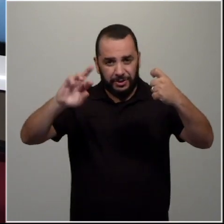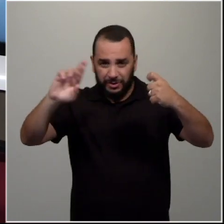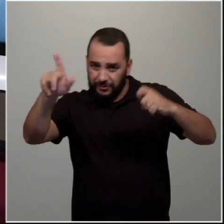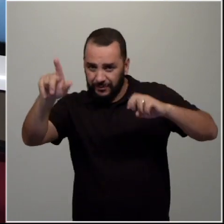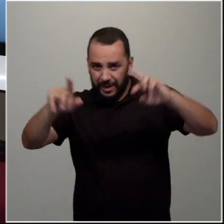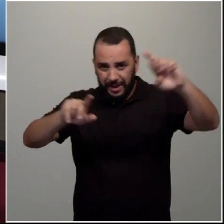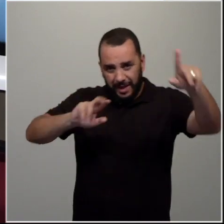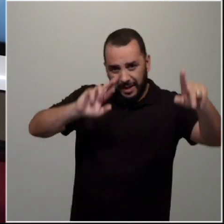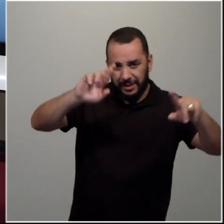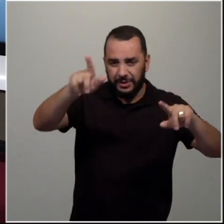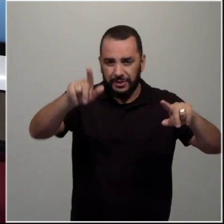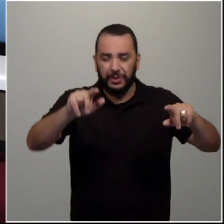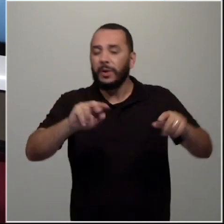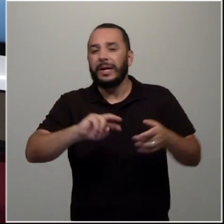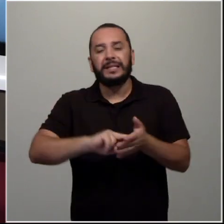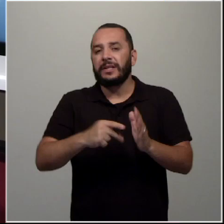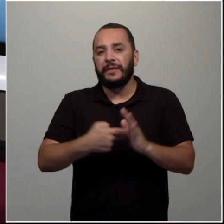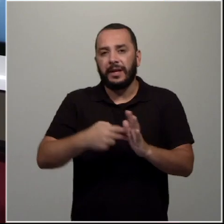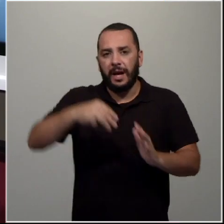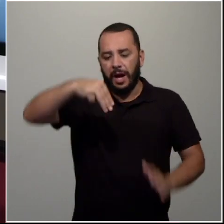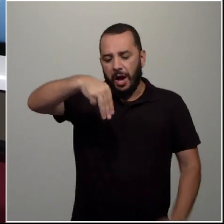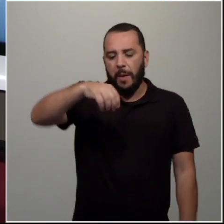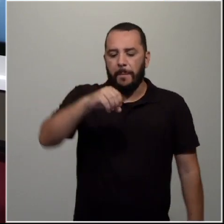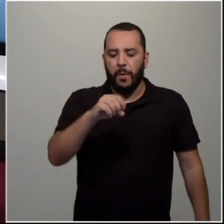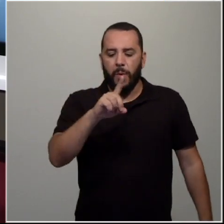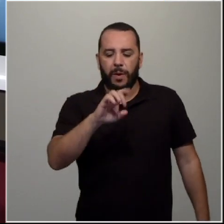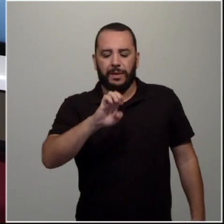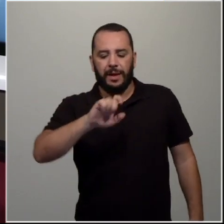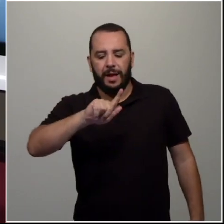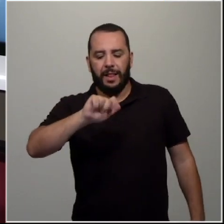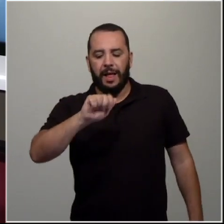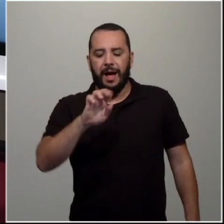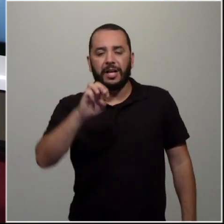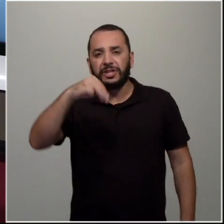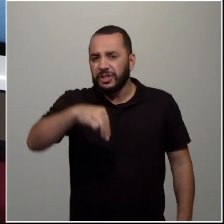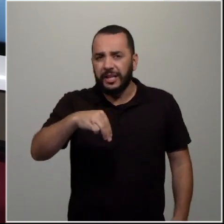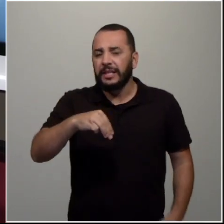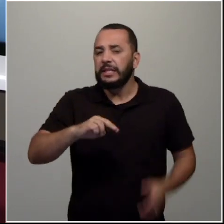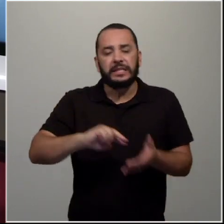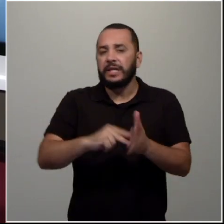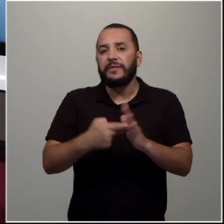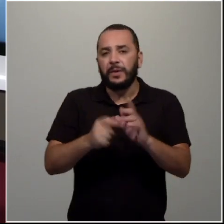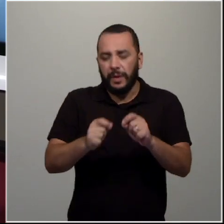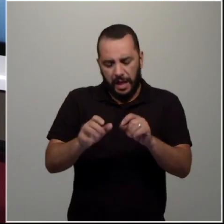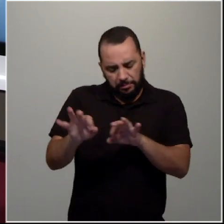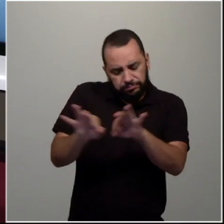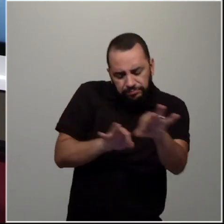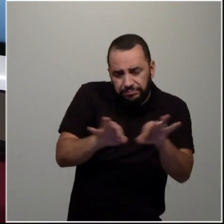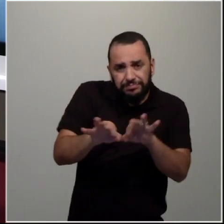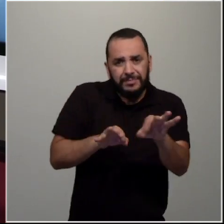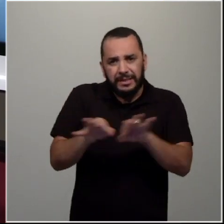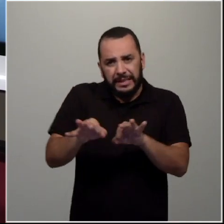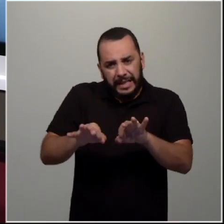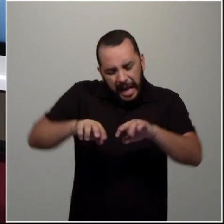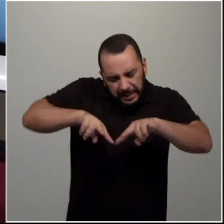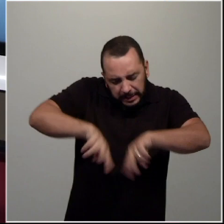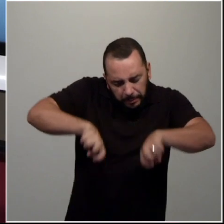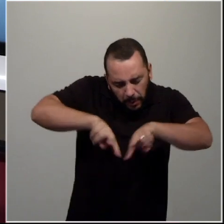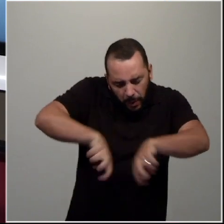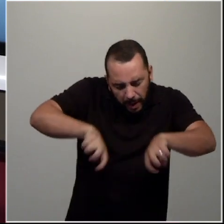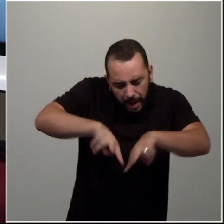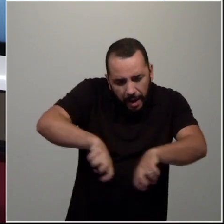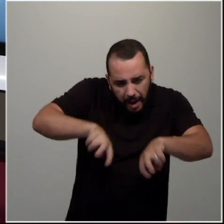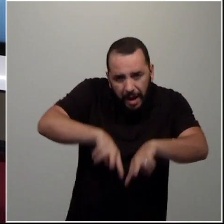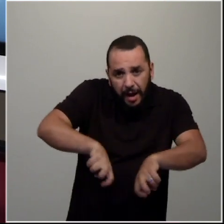inicialmente o que a modelagem matemática pretende é justamente explorar conteúdos matemáticos parte da realidade dos alunos